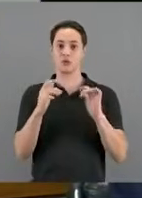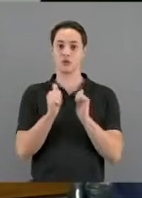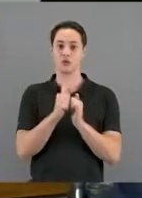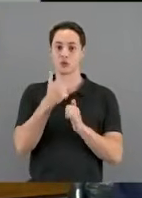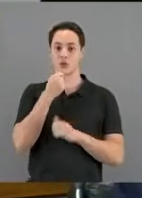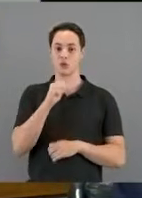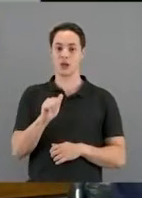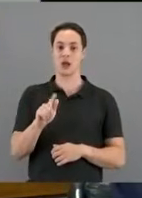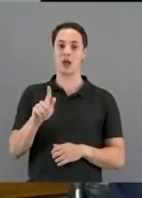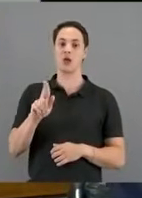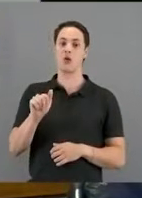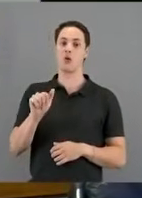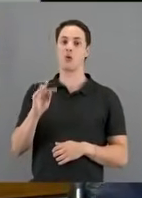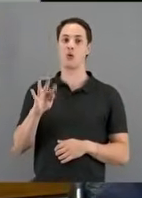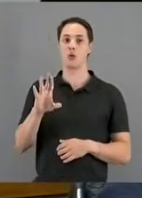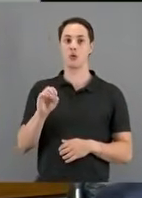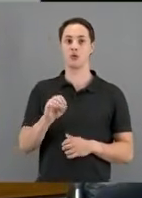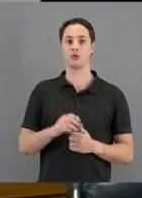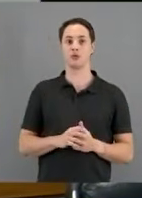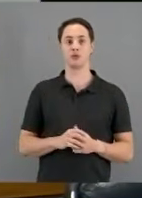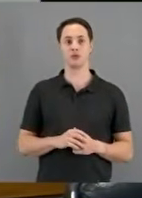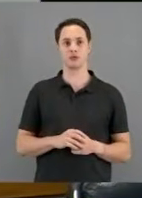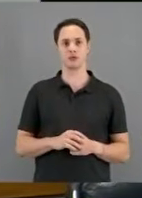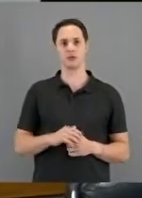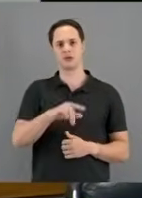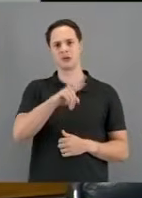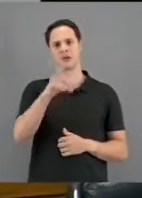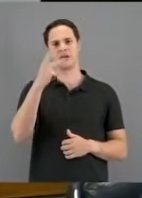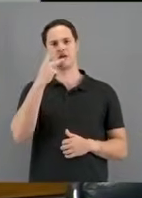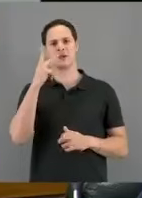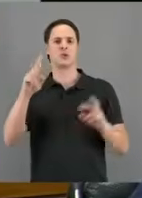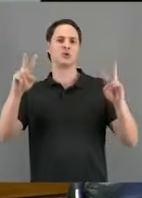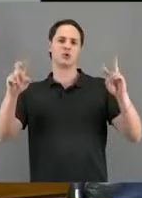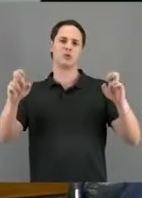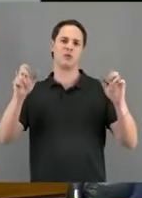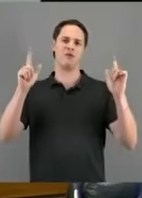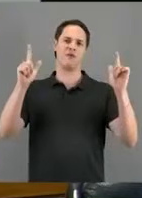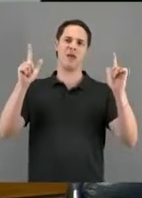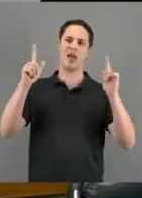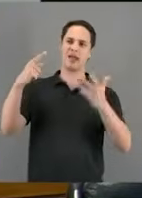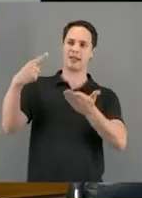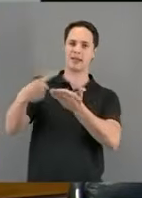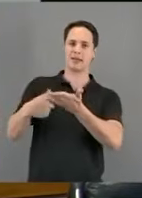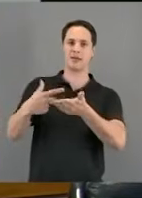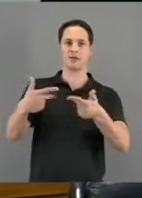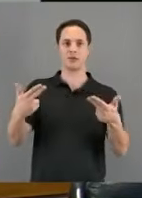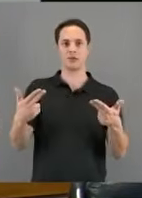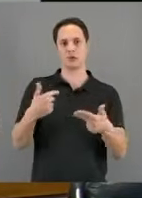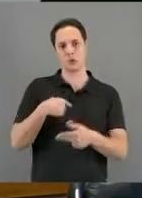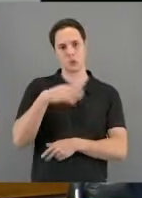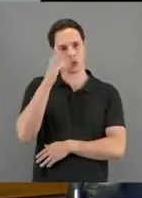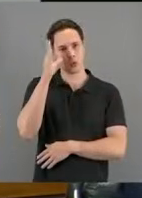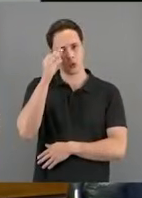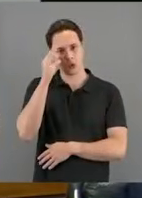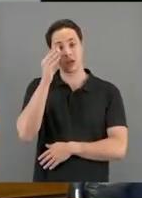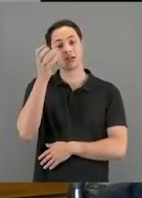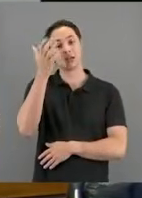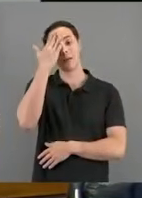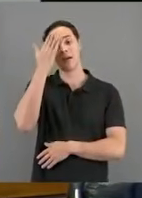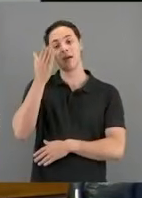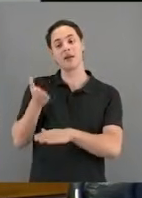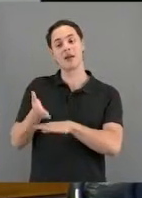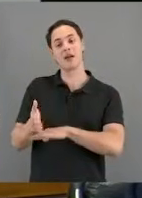braço direito. Então, o pessoal está falando aí das tais de festas e coisa e tal. Eu também tenho muita curiosidade de saber quem é que